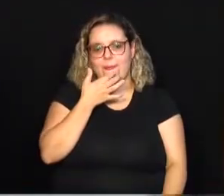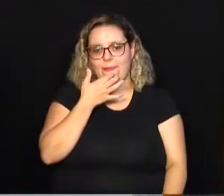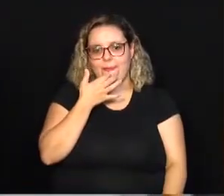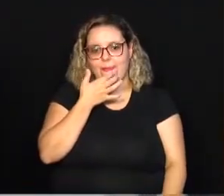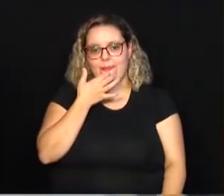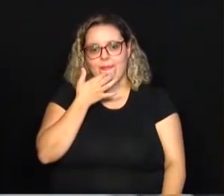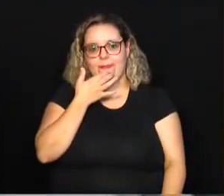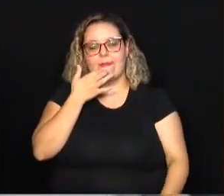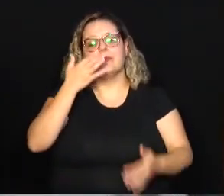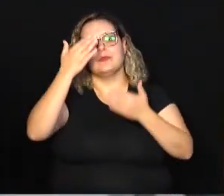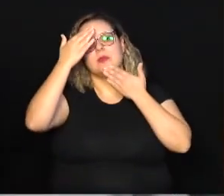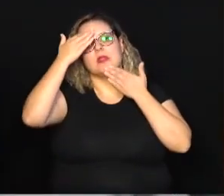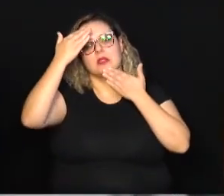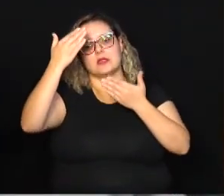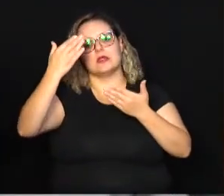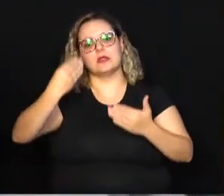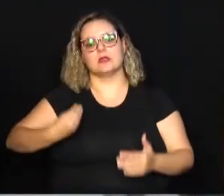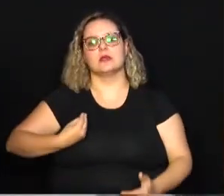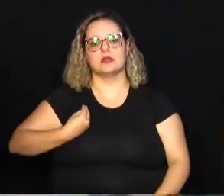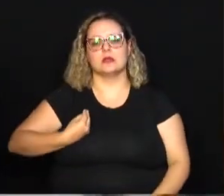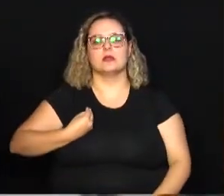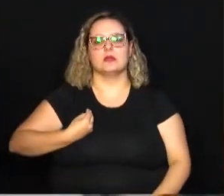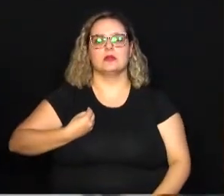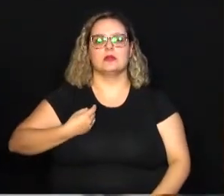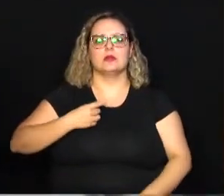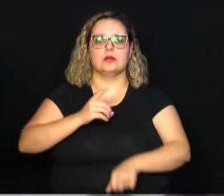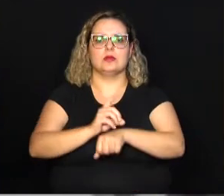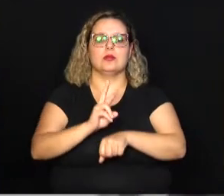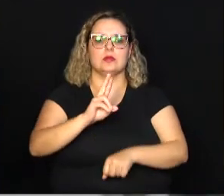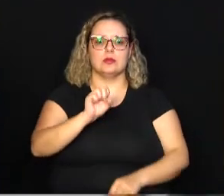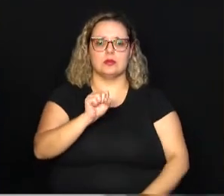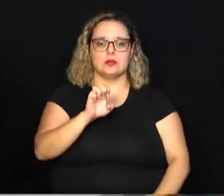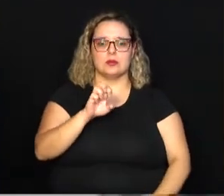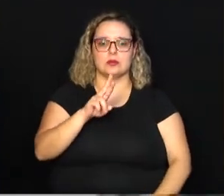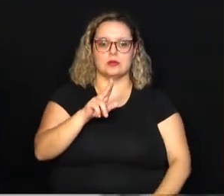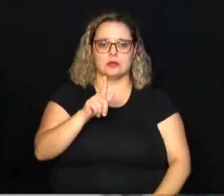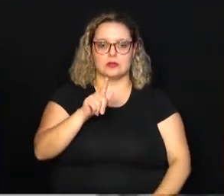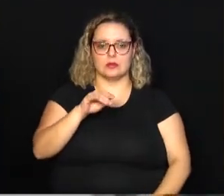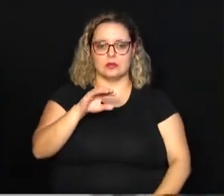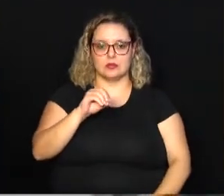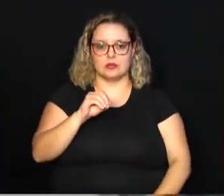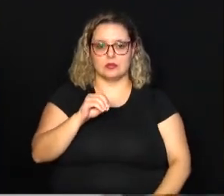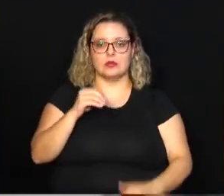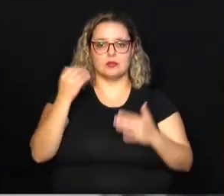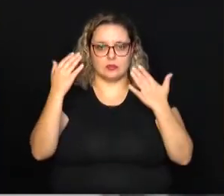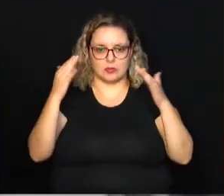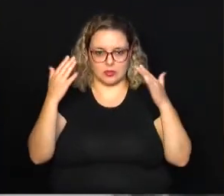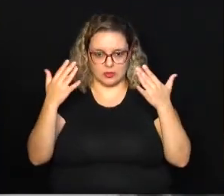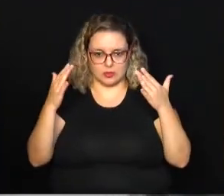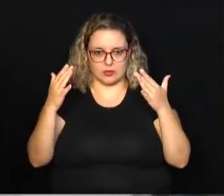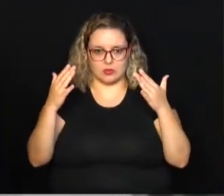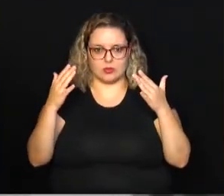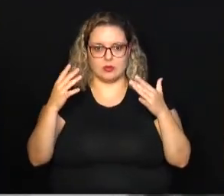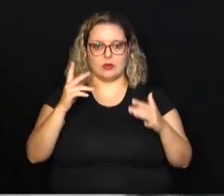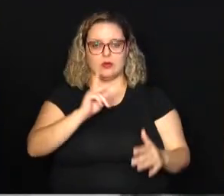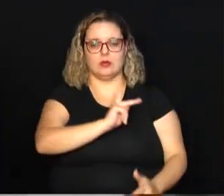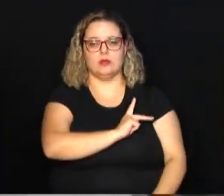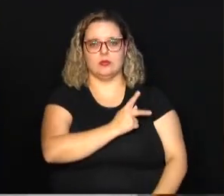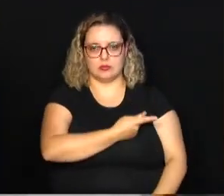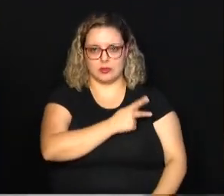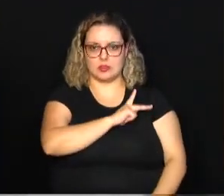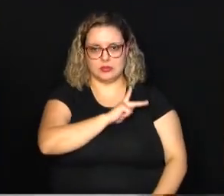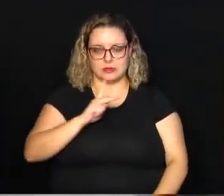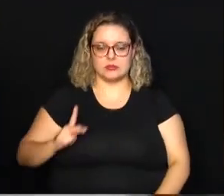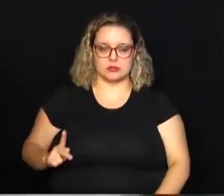Eu agradecer, né, a presença do Dr. Sérgio aqui com a gente. Penso que, e parabenizar, né, presidente Paulo,